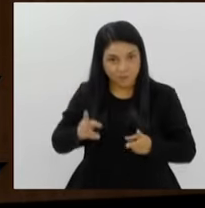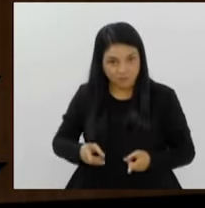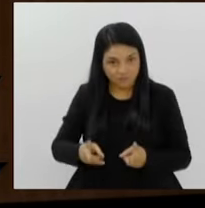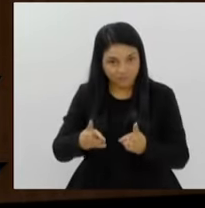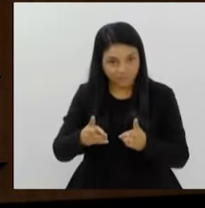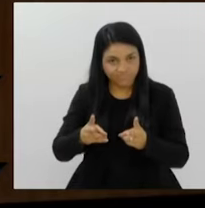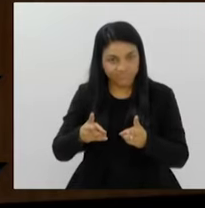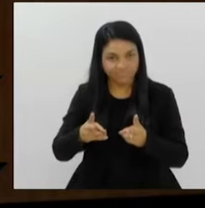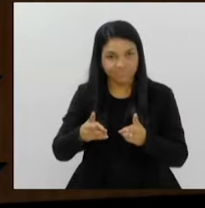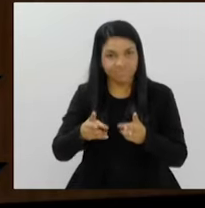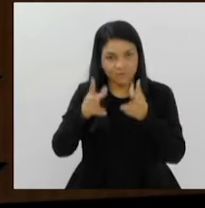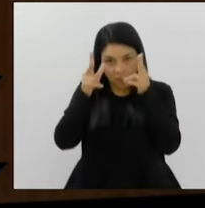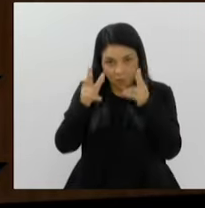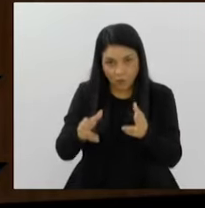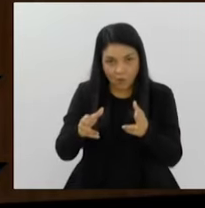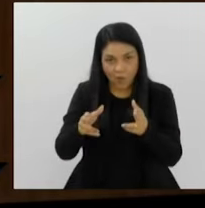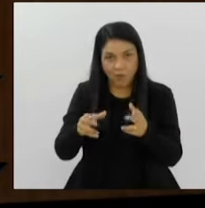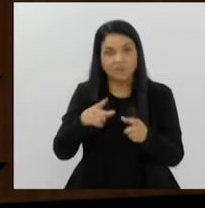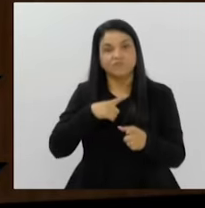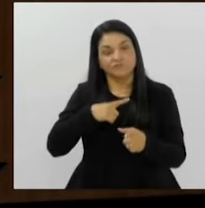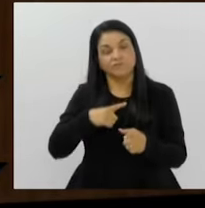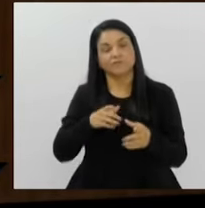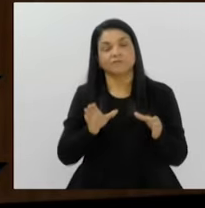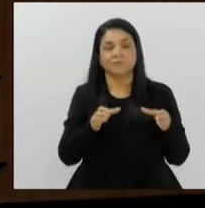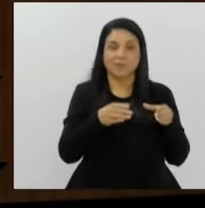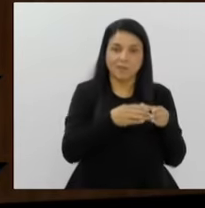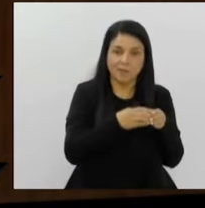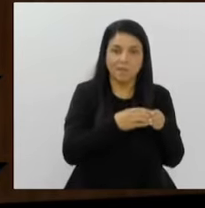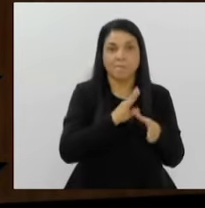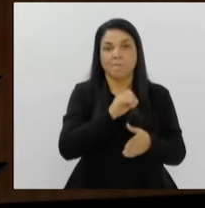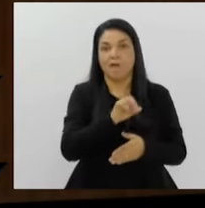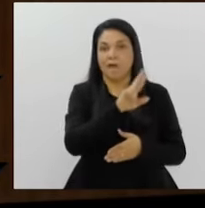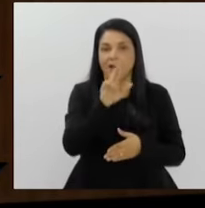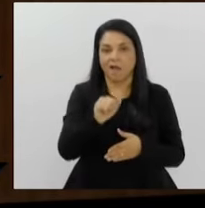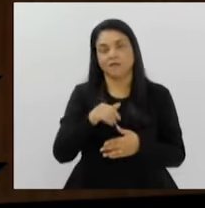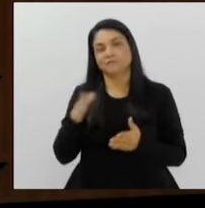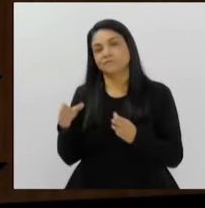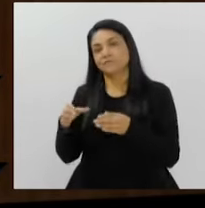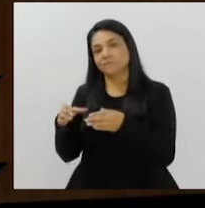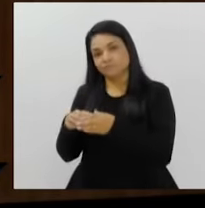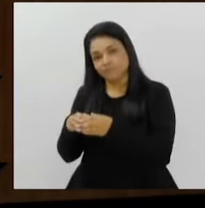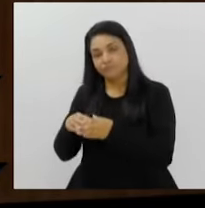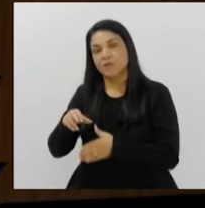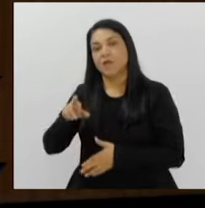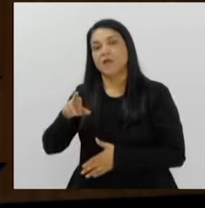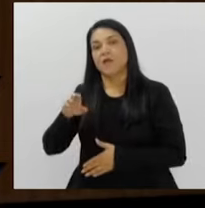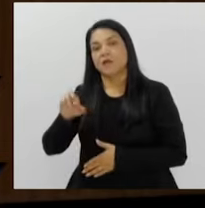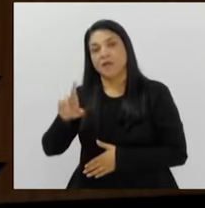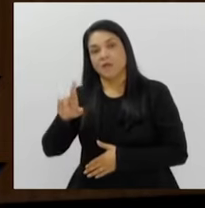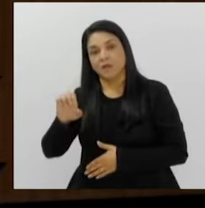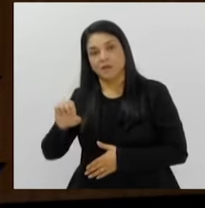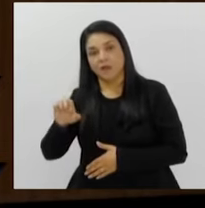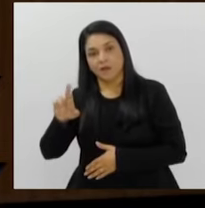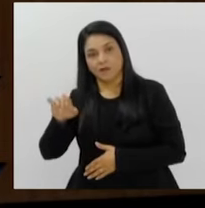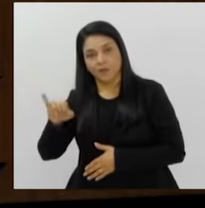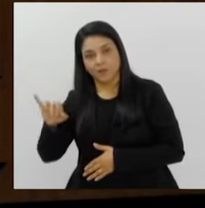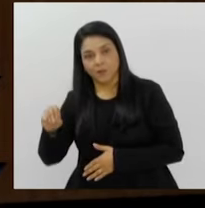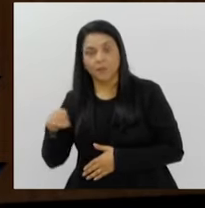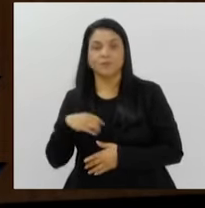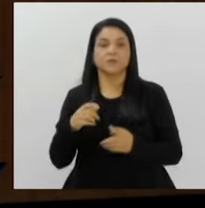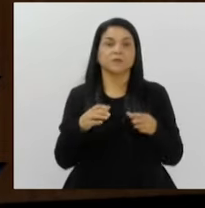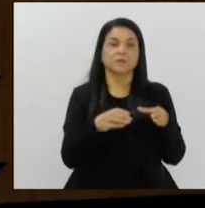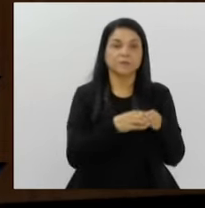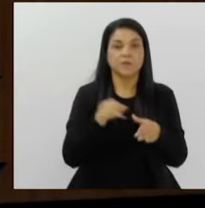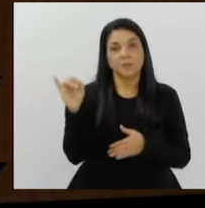toada, teremos o complexo da Barra, o complexo do Recreio, o complexo de Ipanema, o